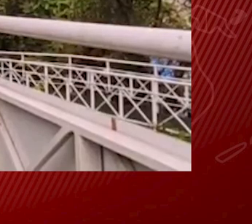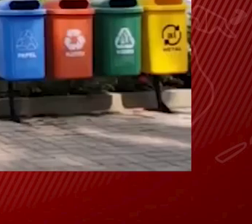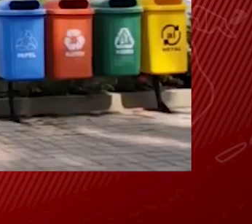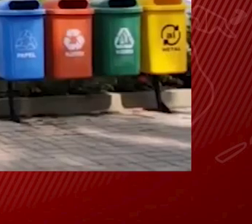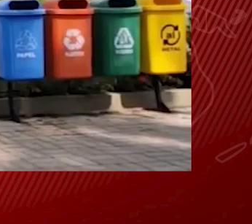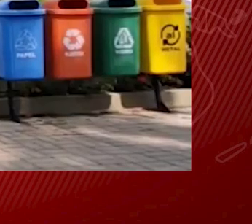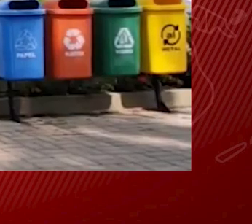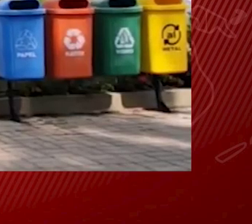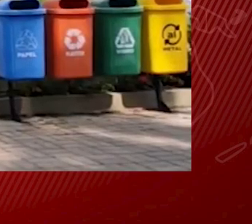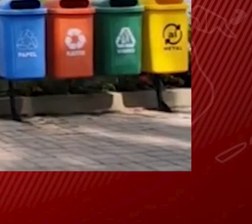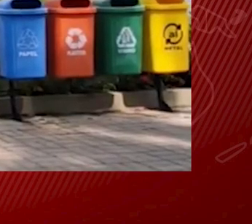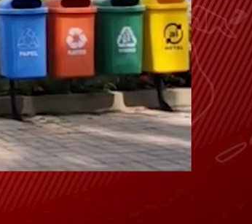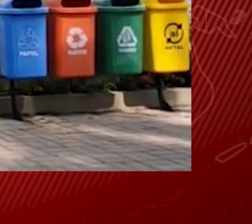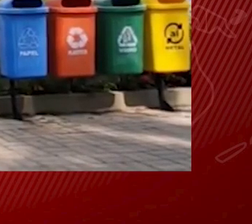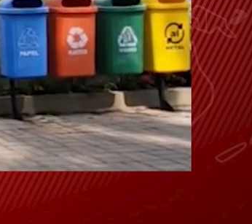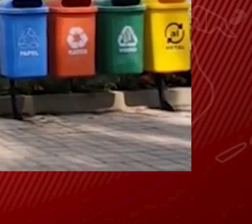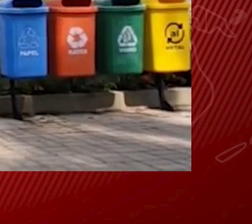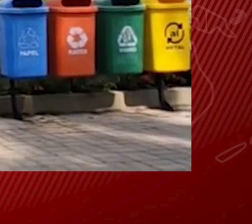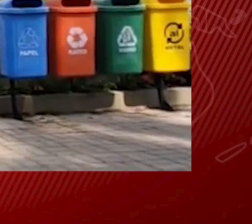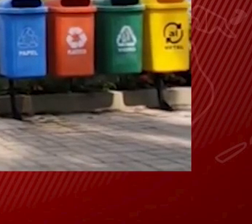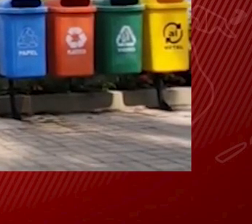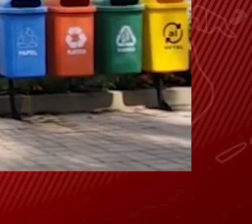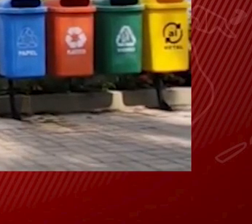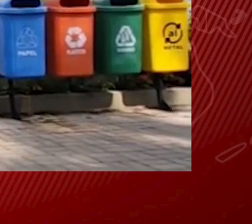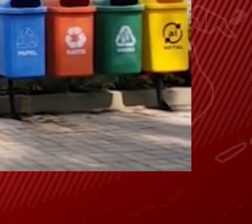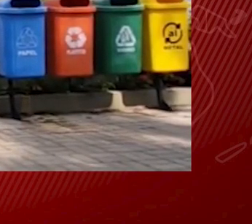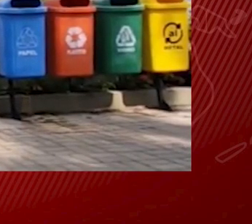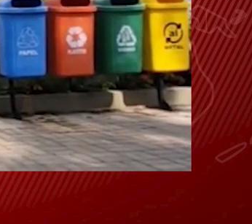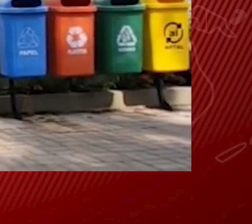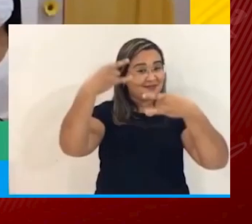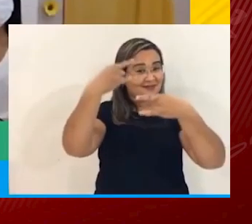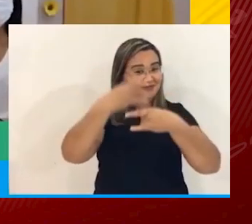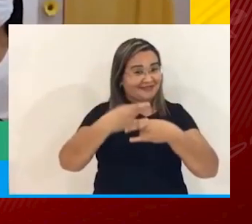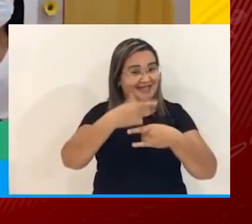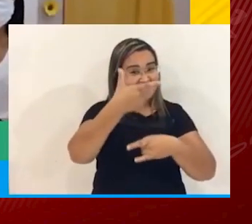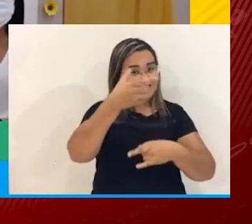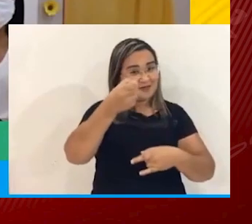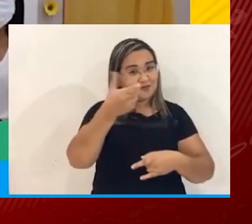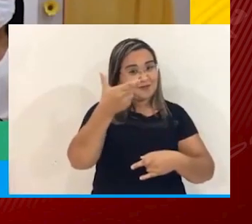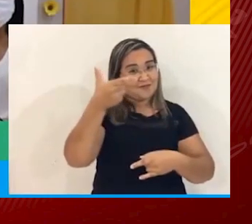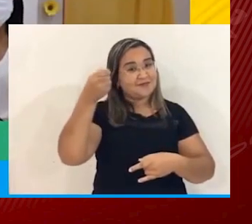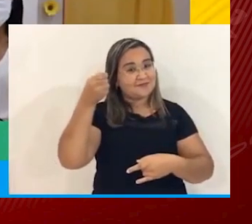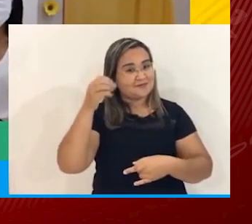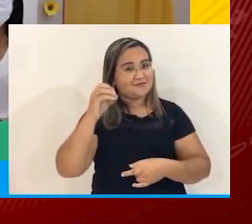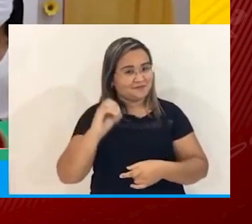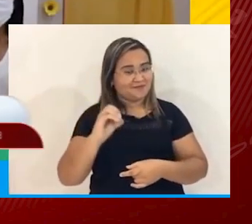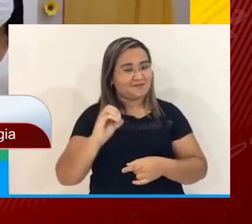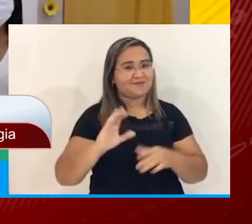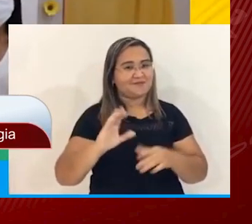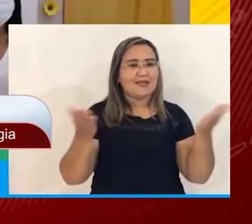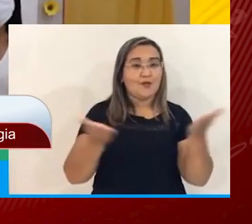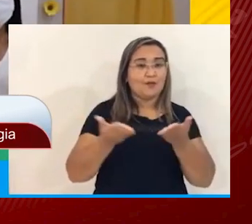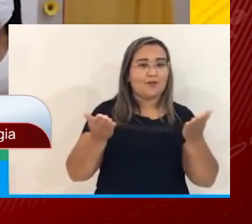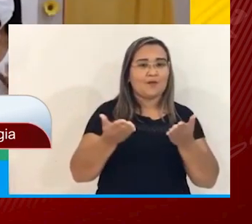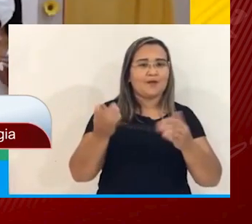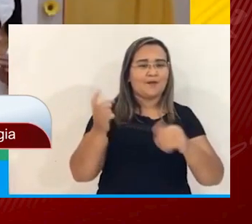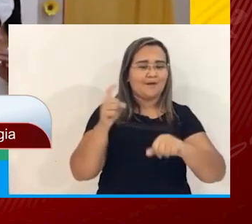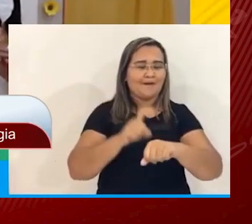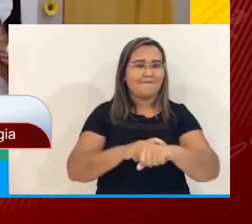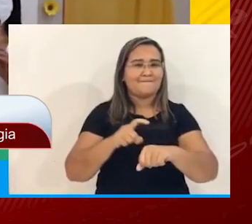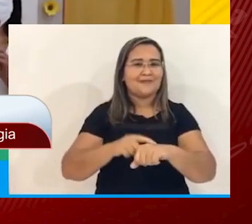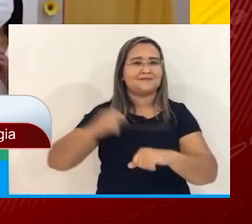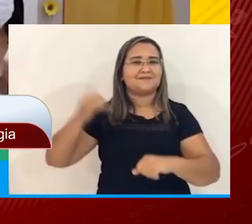E, diferente dos outros anos, o evento está sendo online. Esse momento aqui é um momento